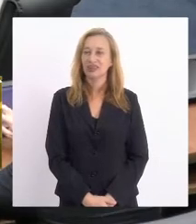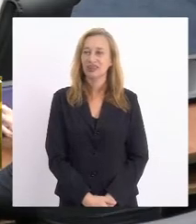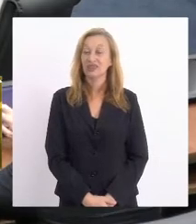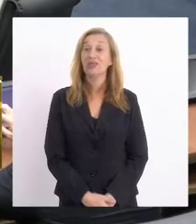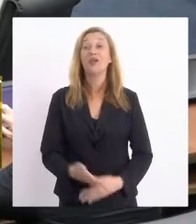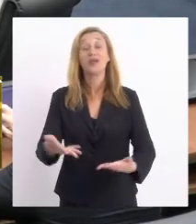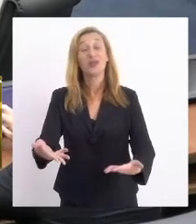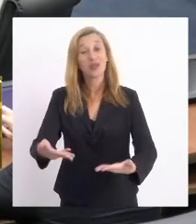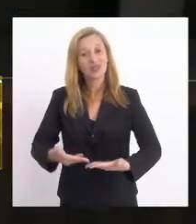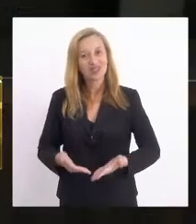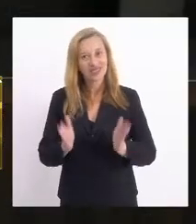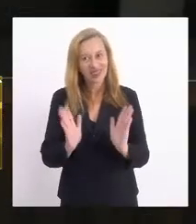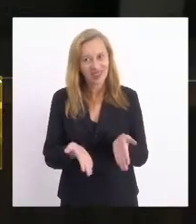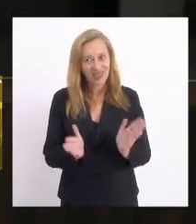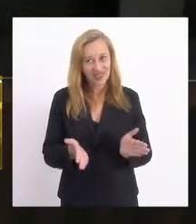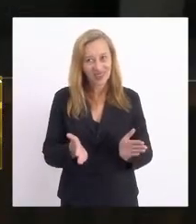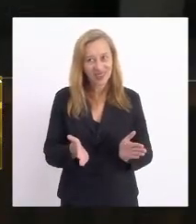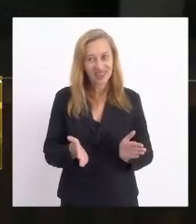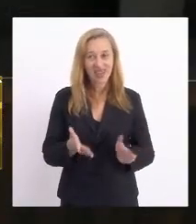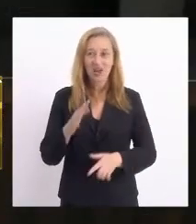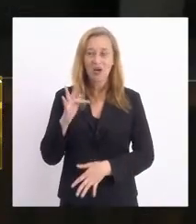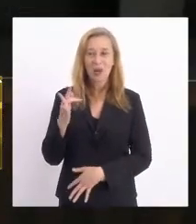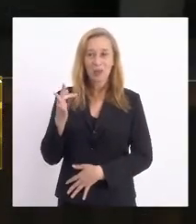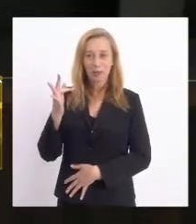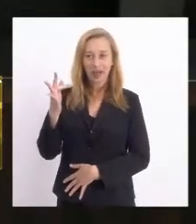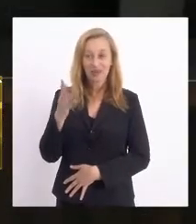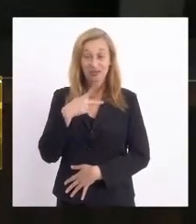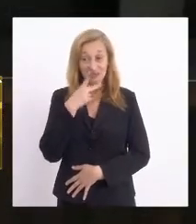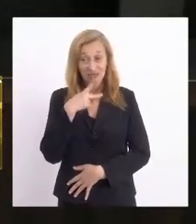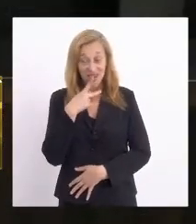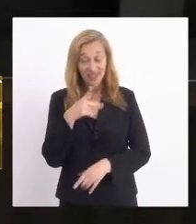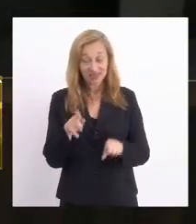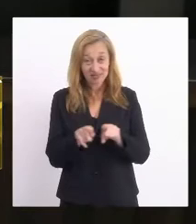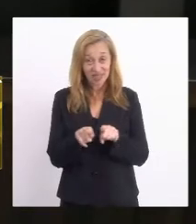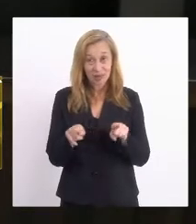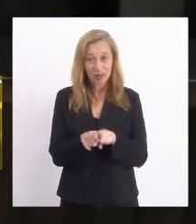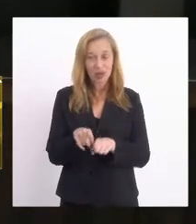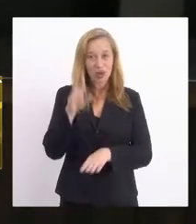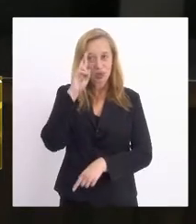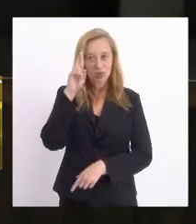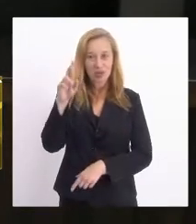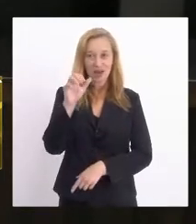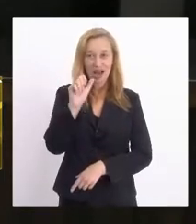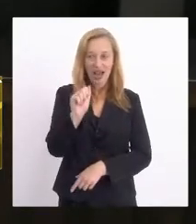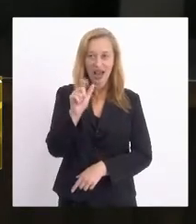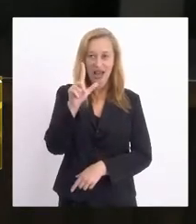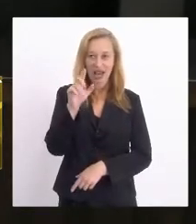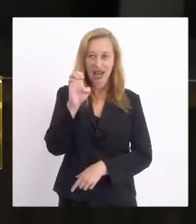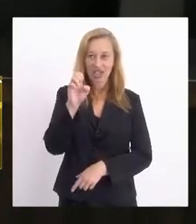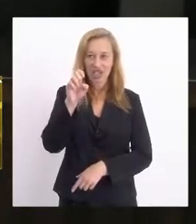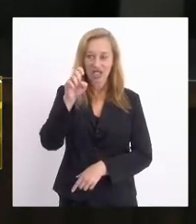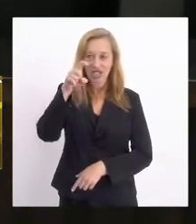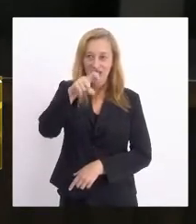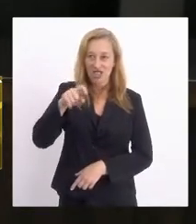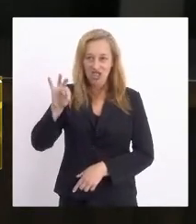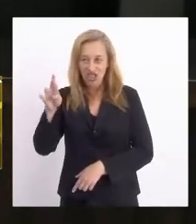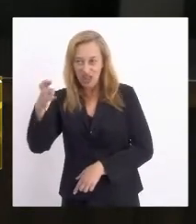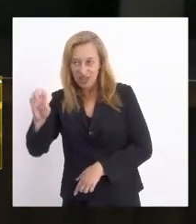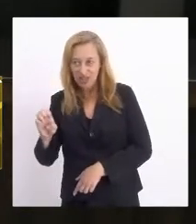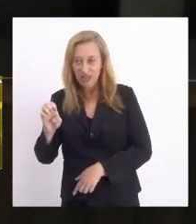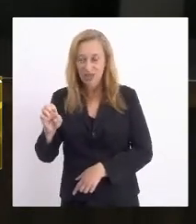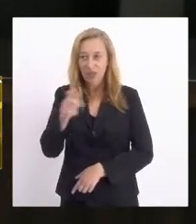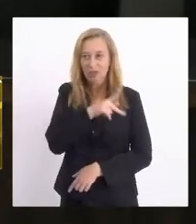Ah eu convido agora para fazer uma breve saudação também o senhor Alexandre Sampaio o